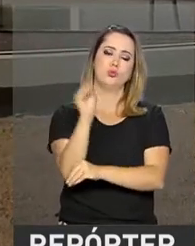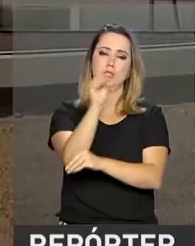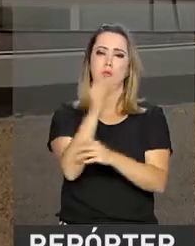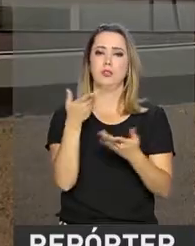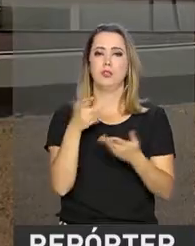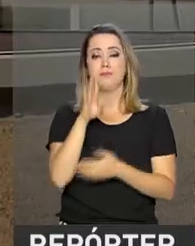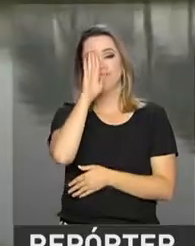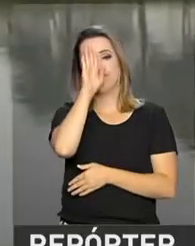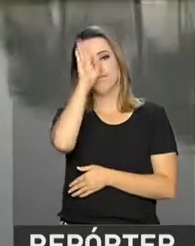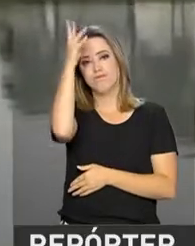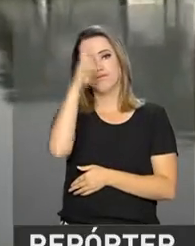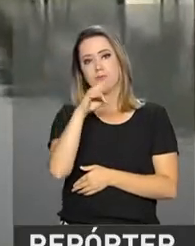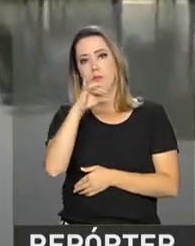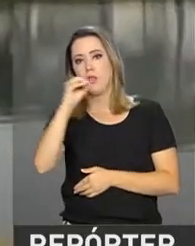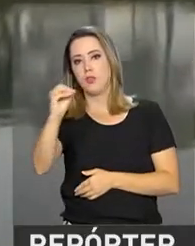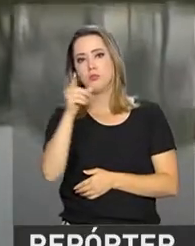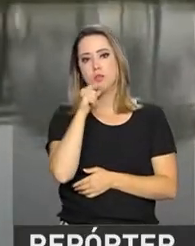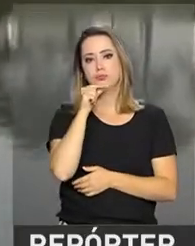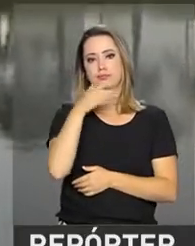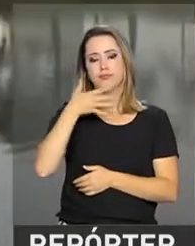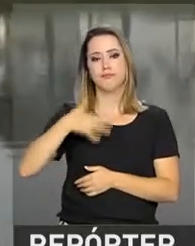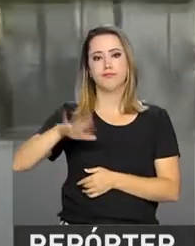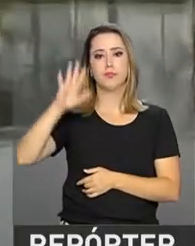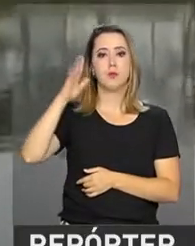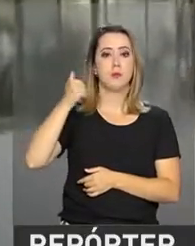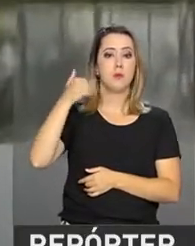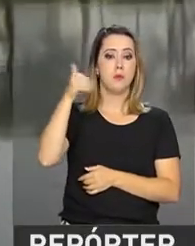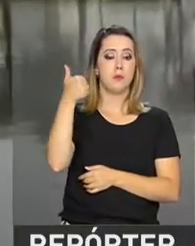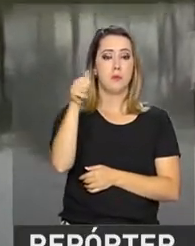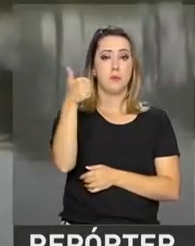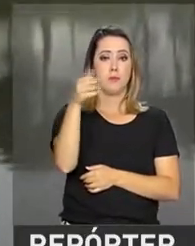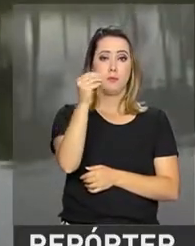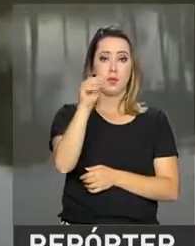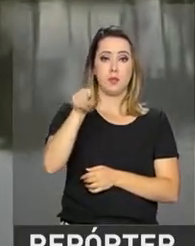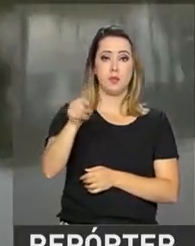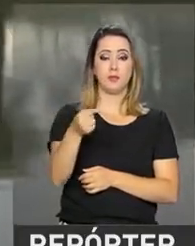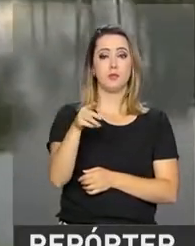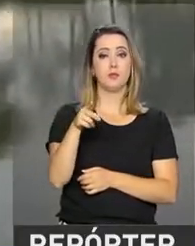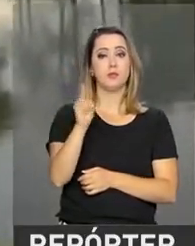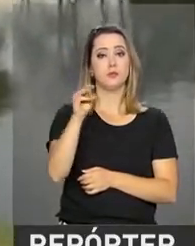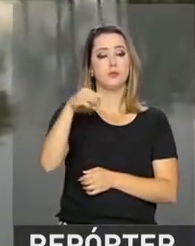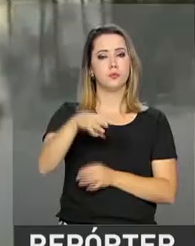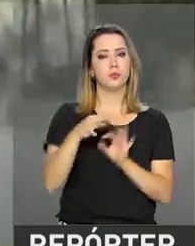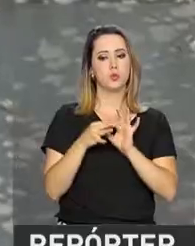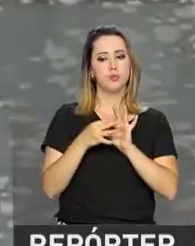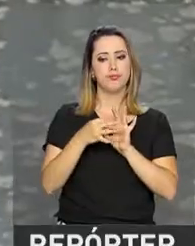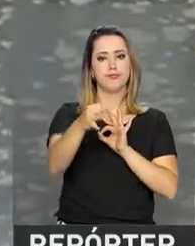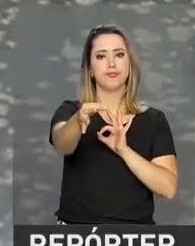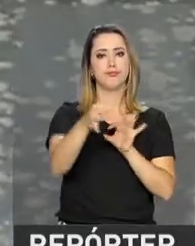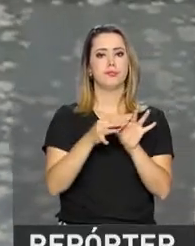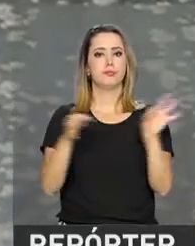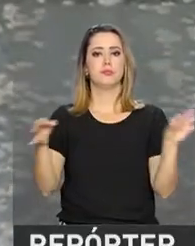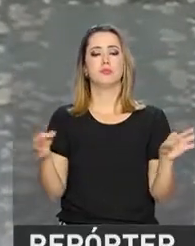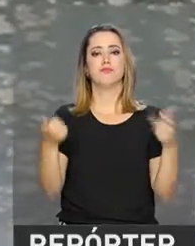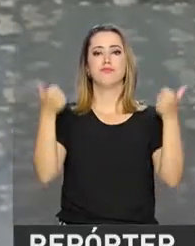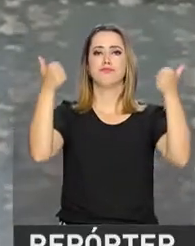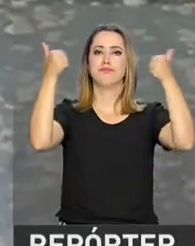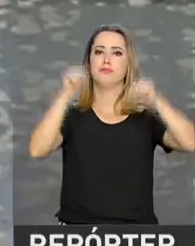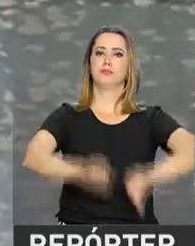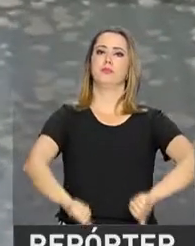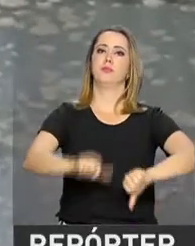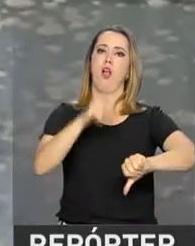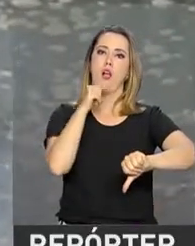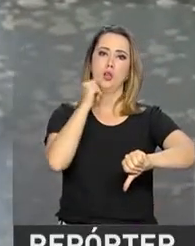nos rios. O resultado é que mais de 110 mil quilômetros de trechos de rios no país estão com a qualidade da